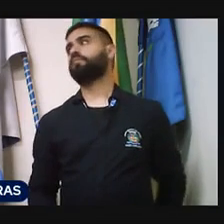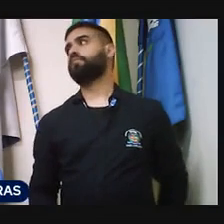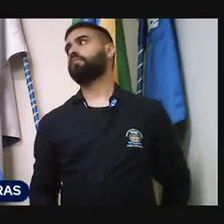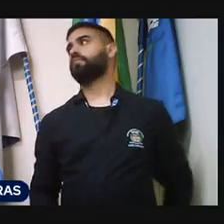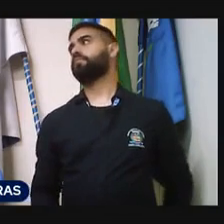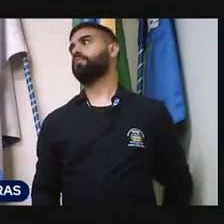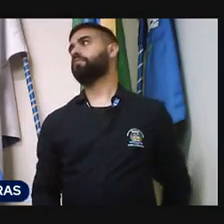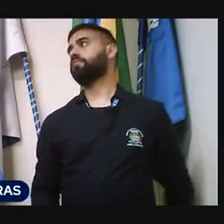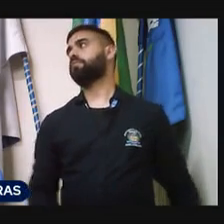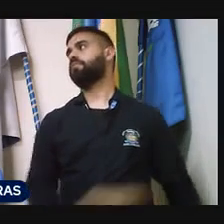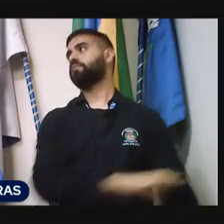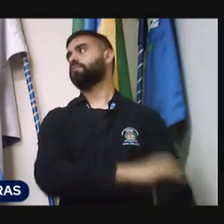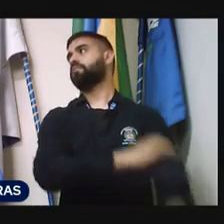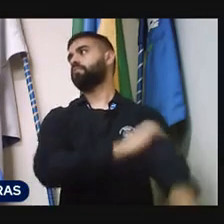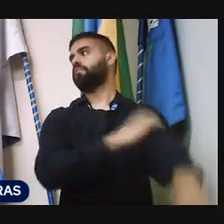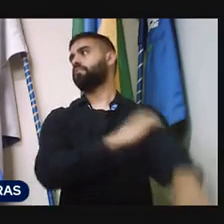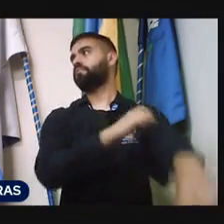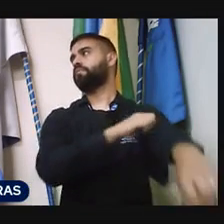Fabiano